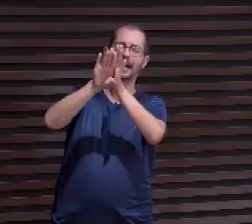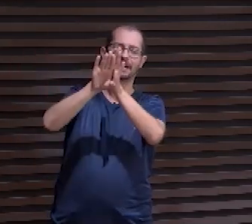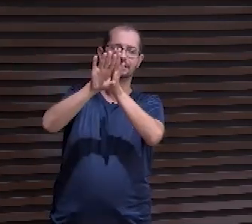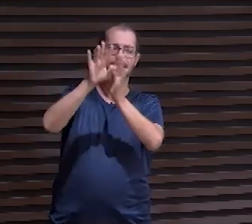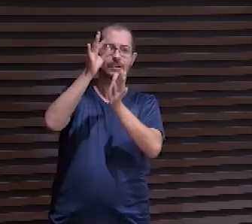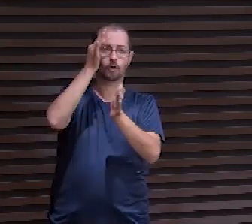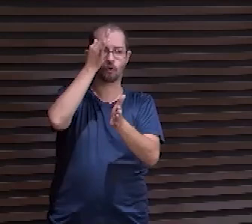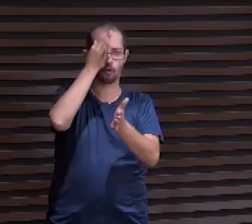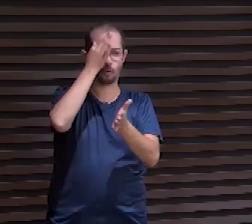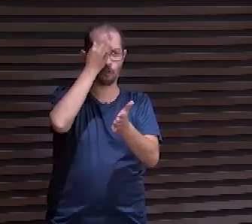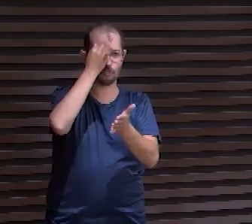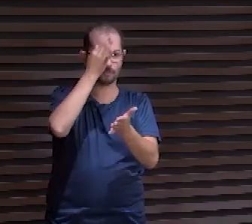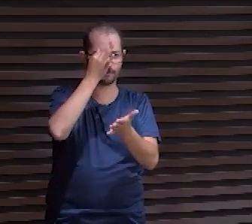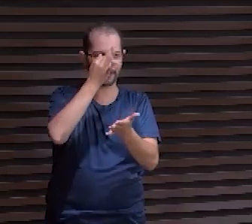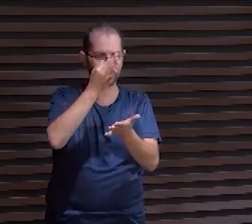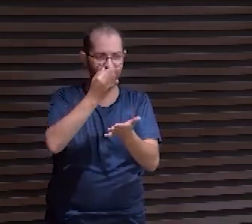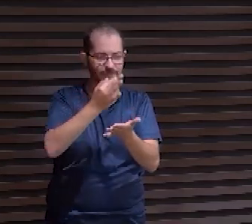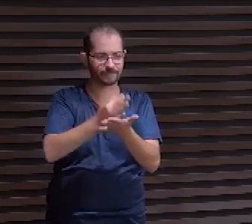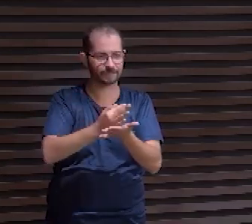confiadamente